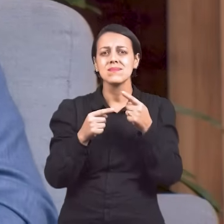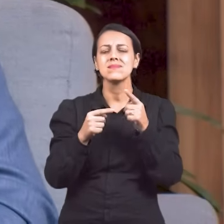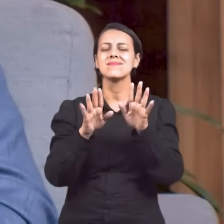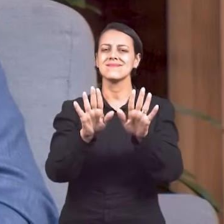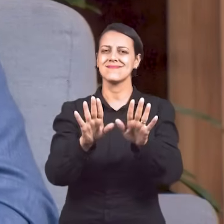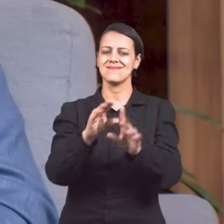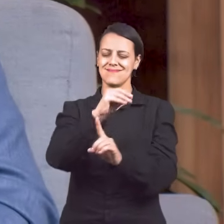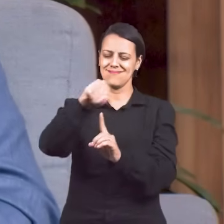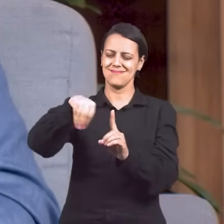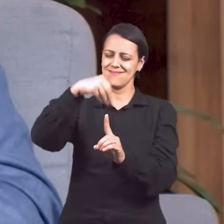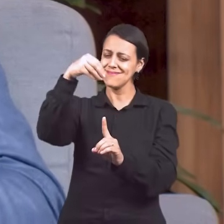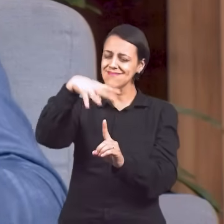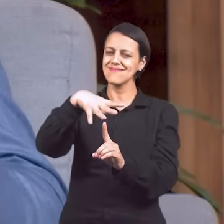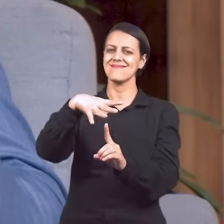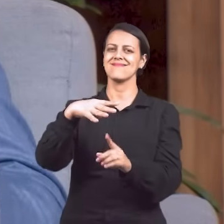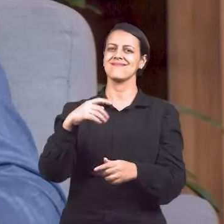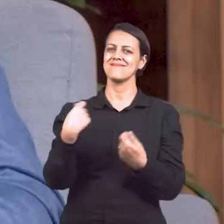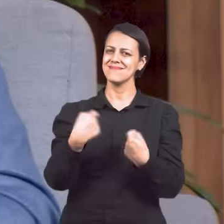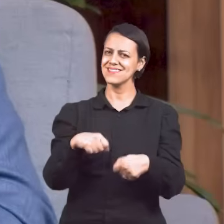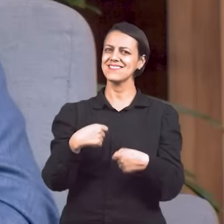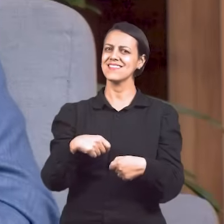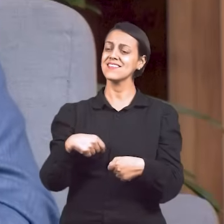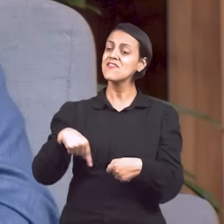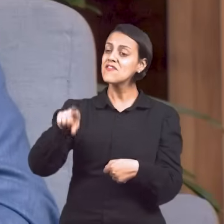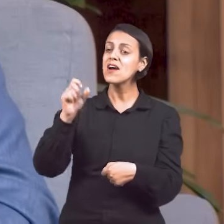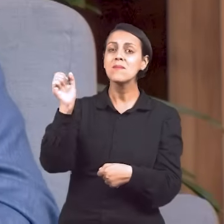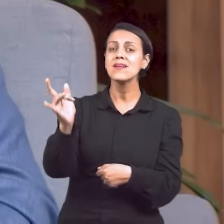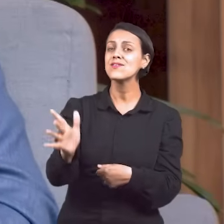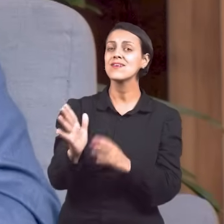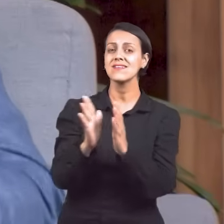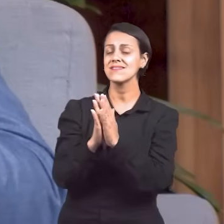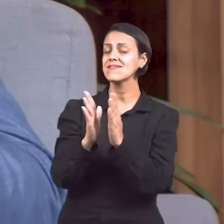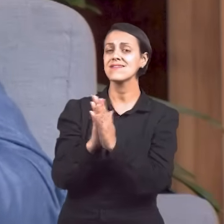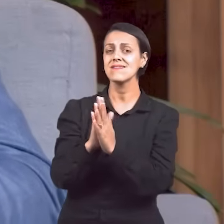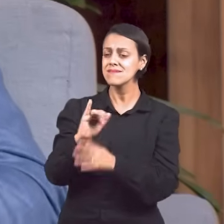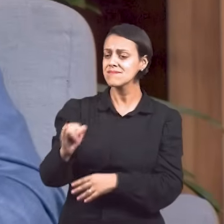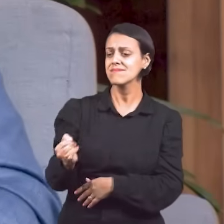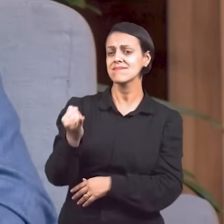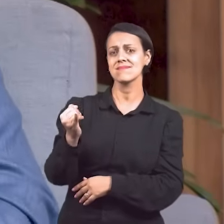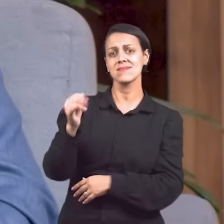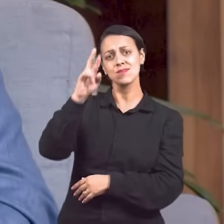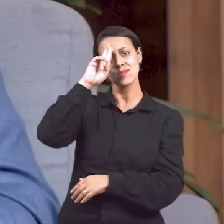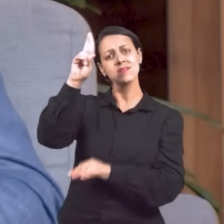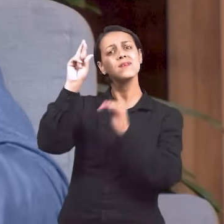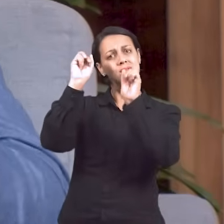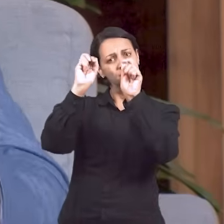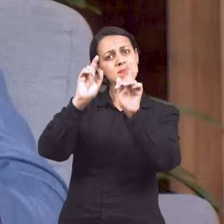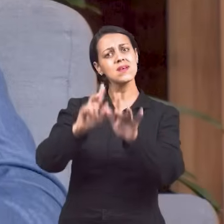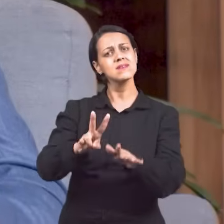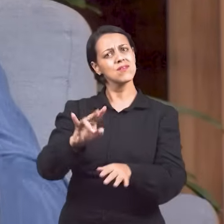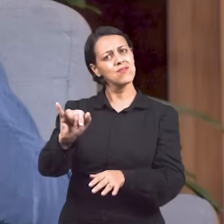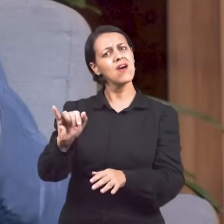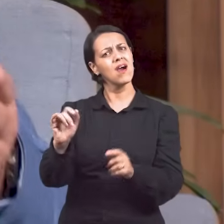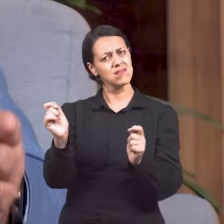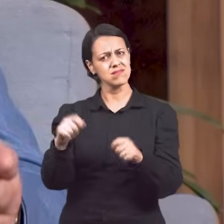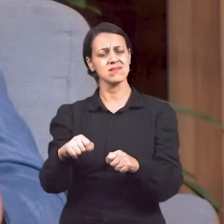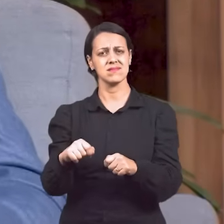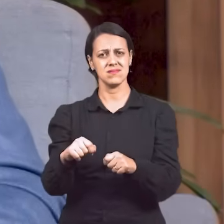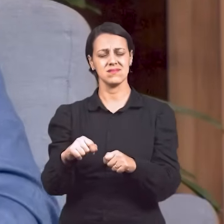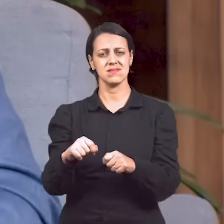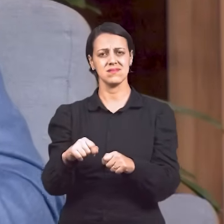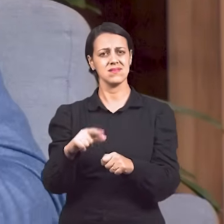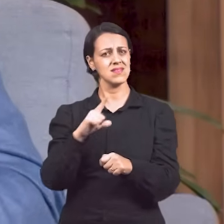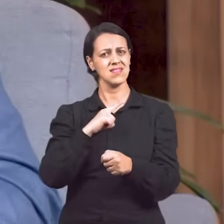coração. Ah, mas eu não sei como é que eu faço isso. Usa o recurso da graça. Vai para a madrugada, vai orar ao